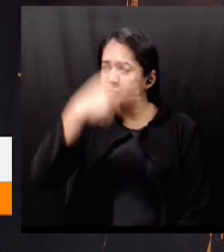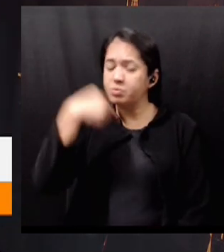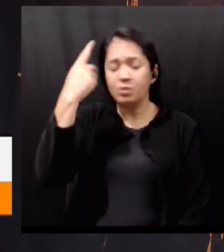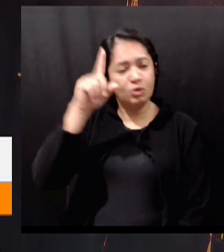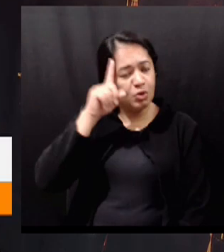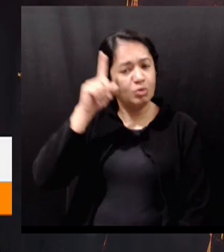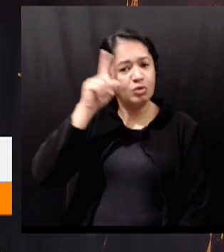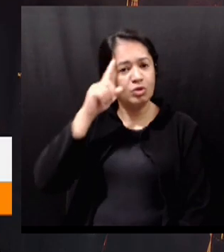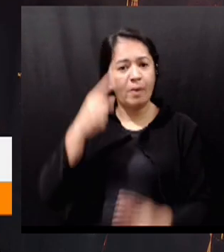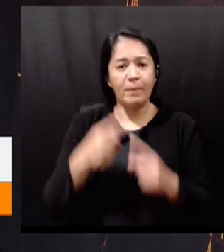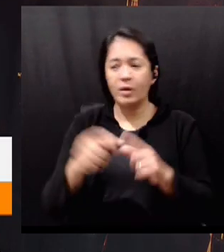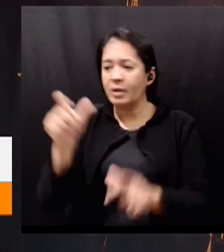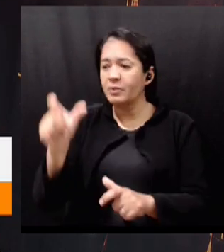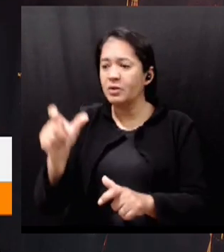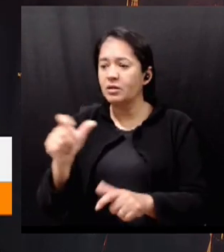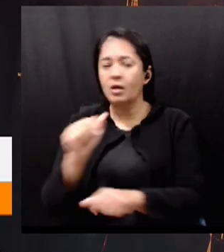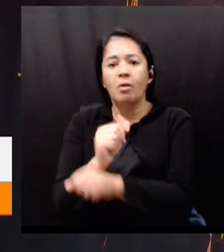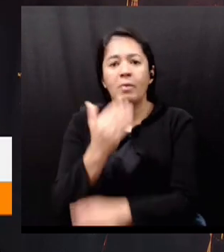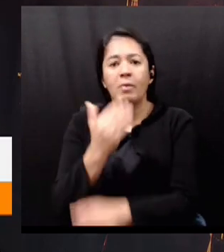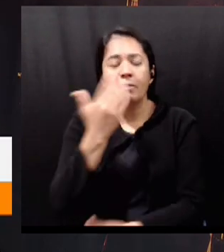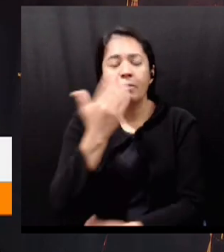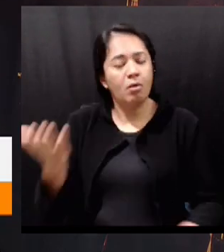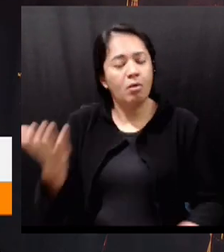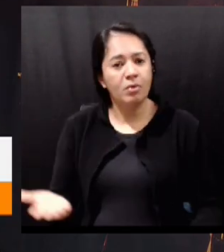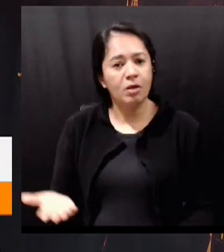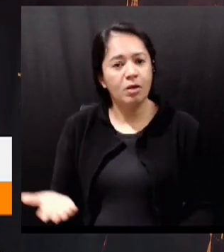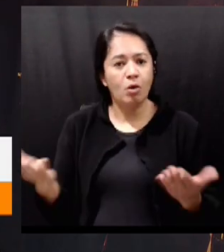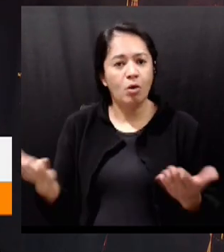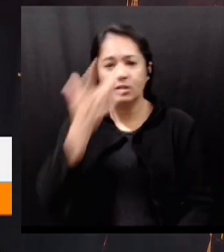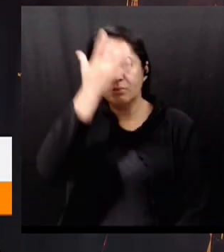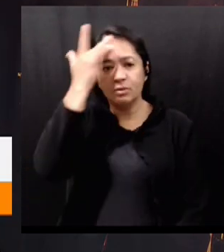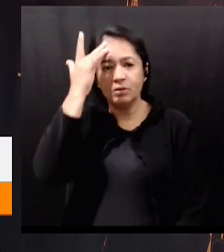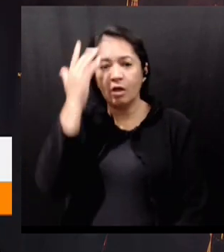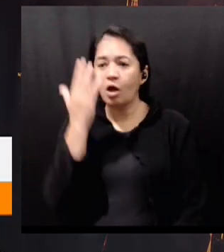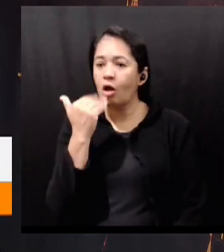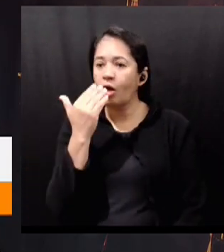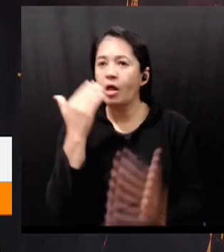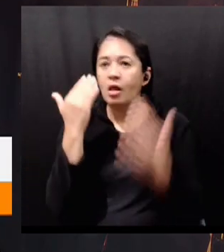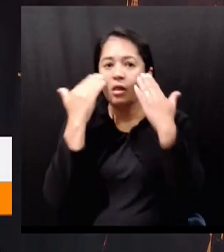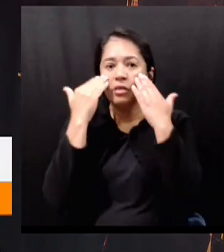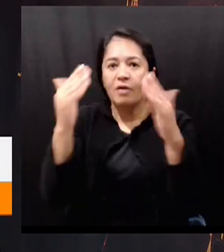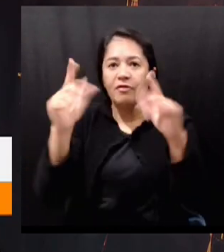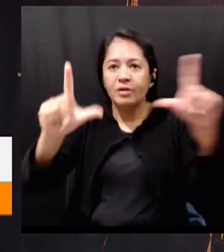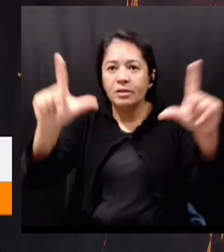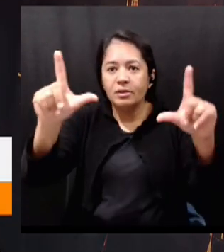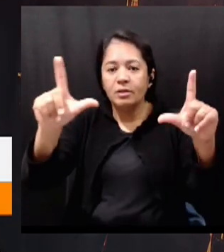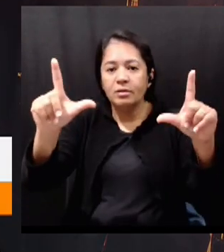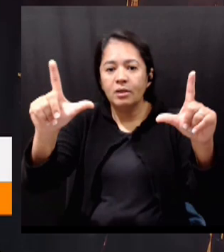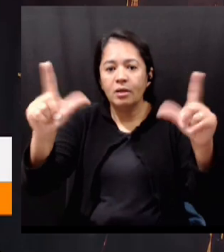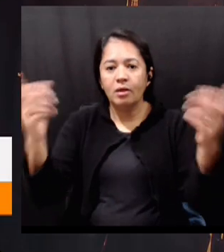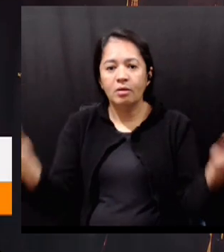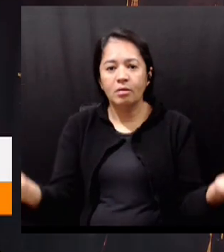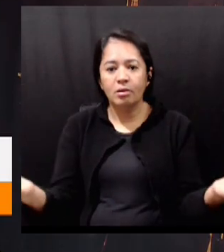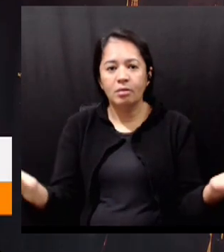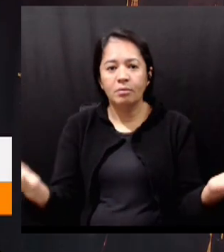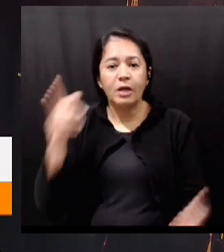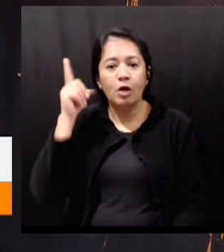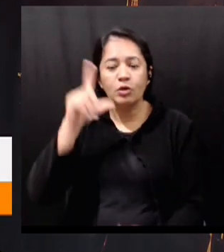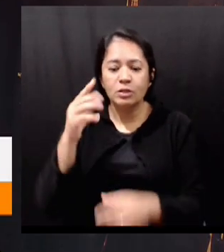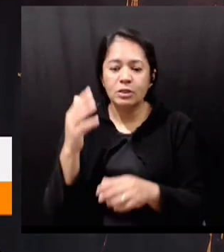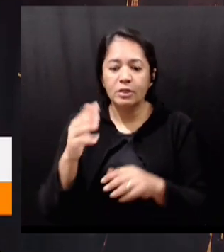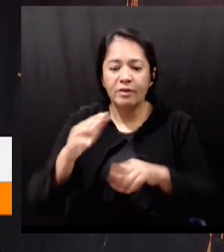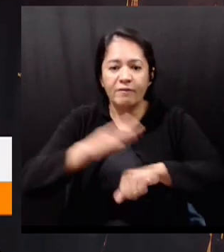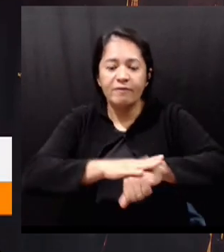comer, né, as pessoas estão hoje, elas se alimentam na frente da tela, para poder dar conta de todo